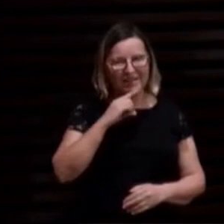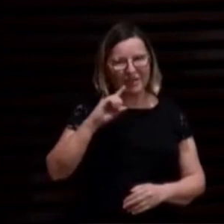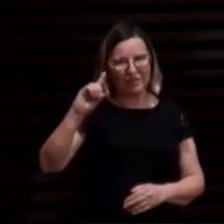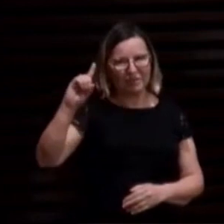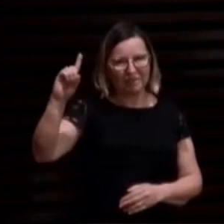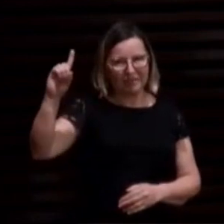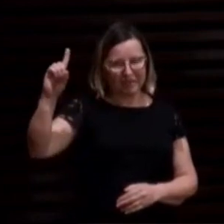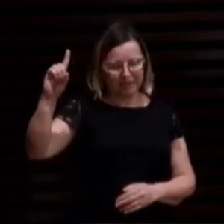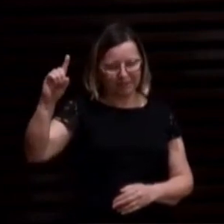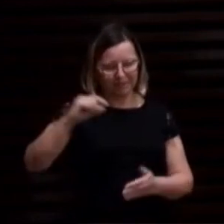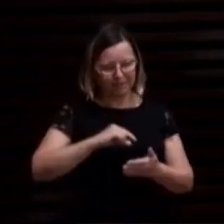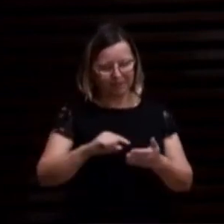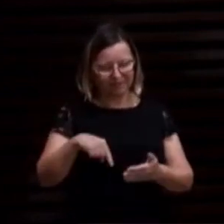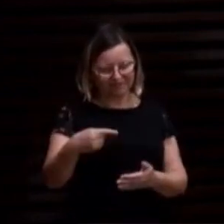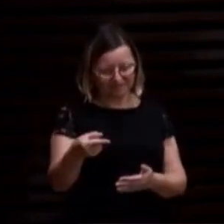veja o verso seguinte.